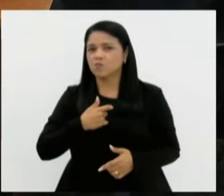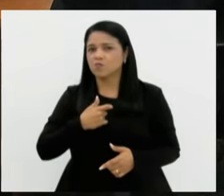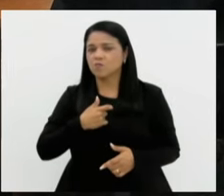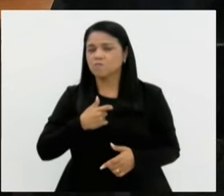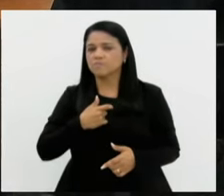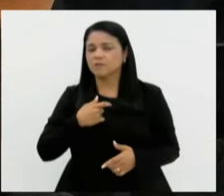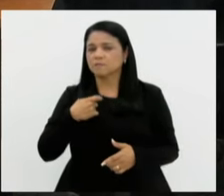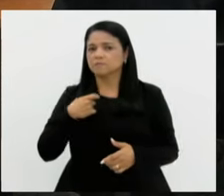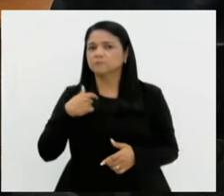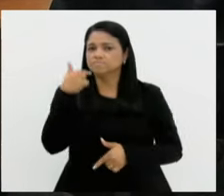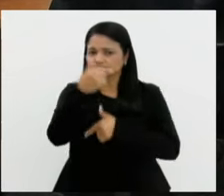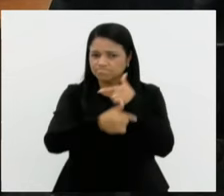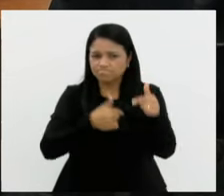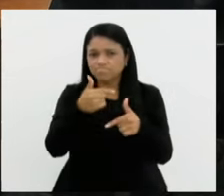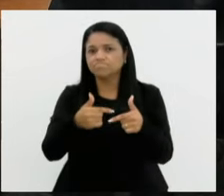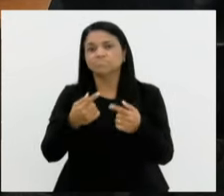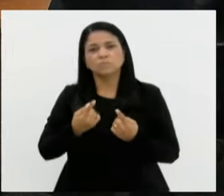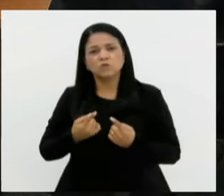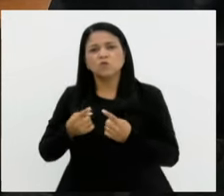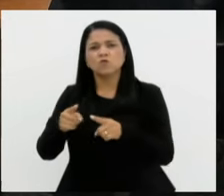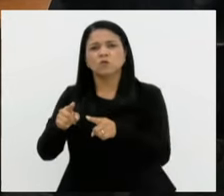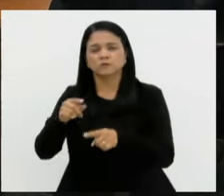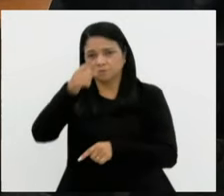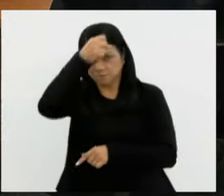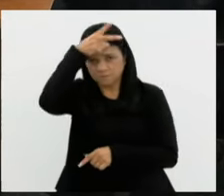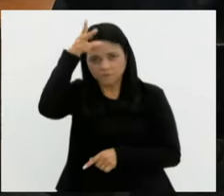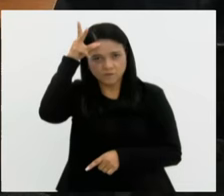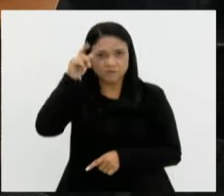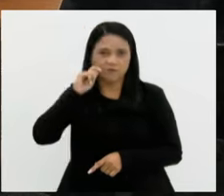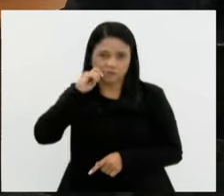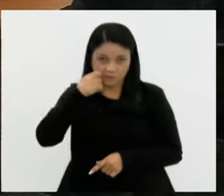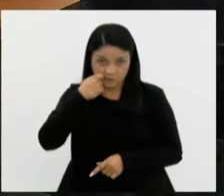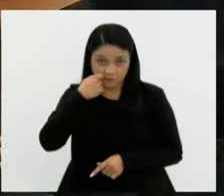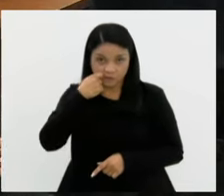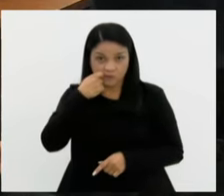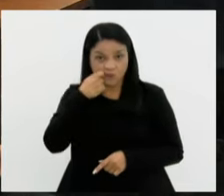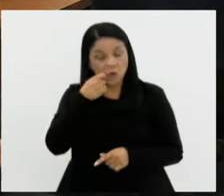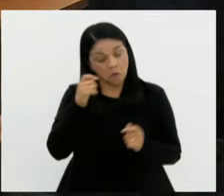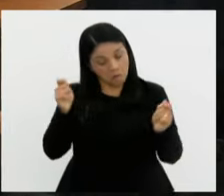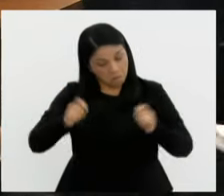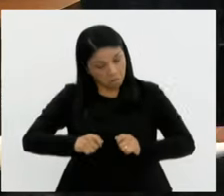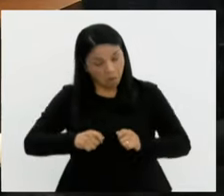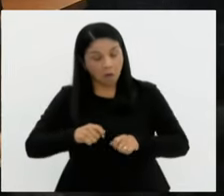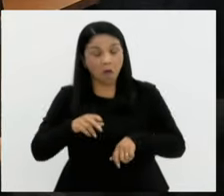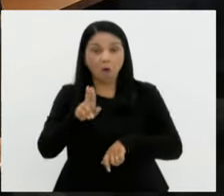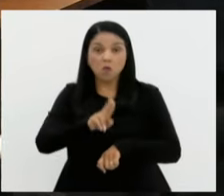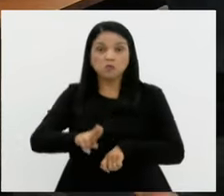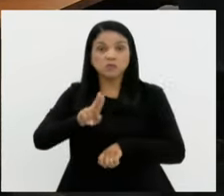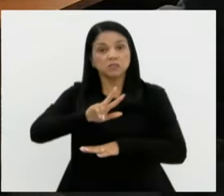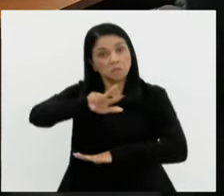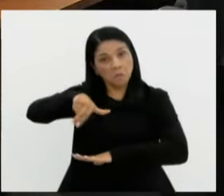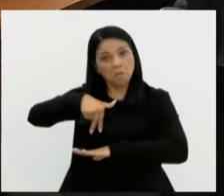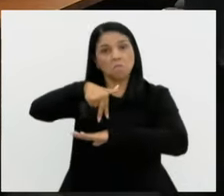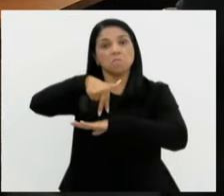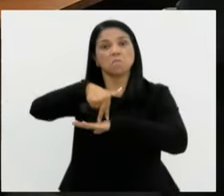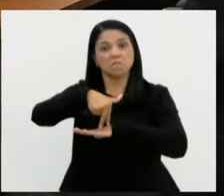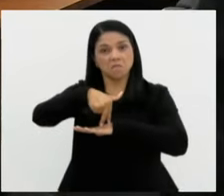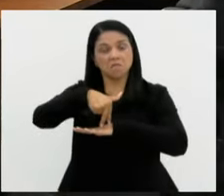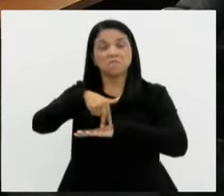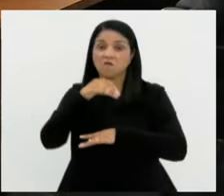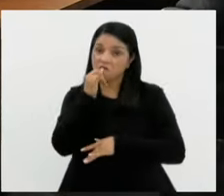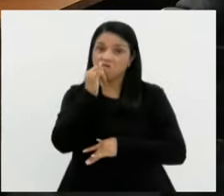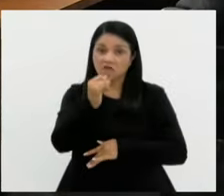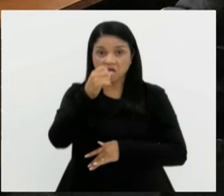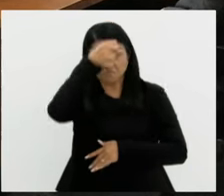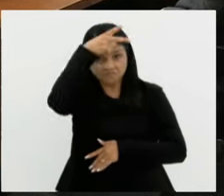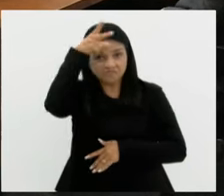oposição muito dura ao prefeito Eduardo Paes. Eu poderia usar esse momento como palanque para dizer, por exemplo, que o prefeito Eduardo Paes está